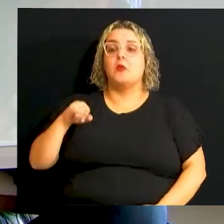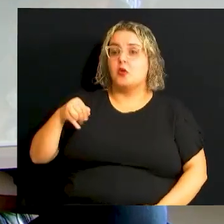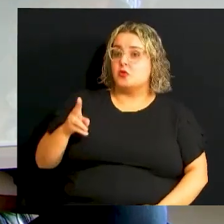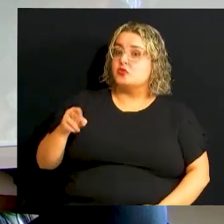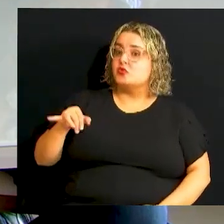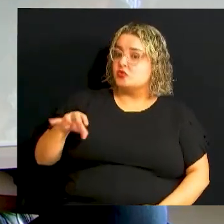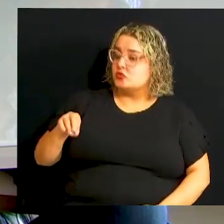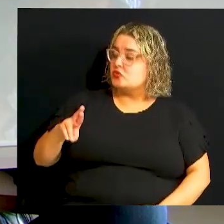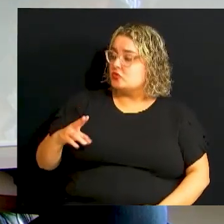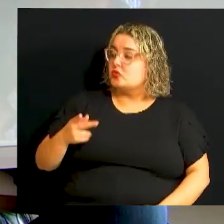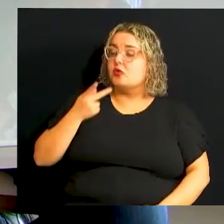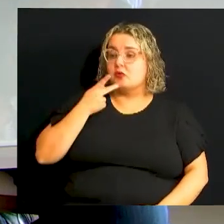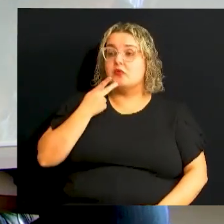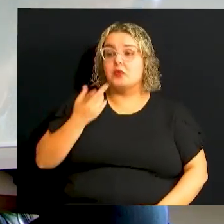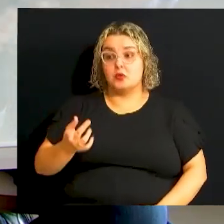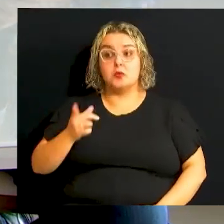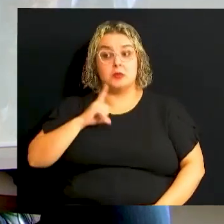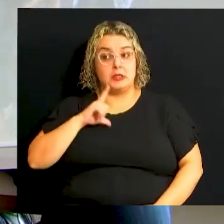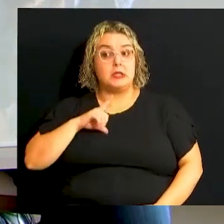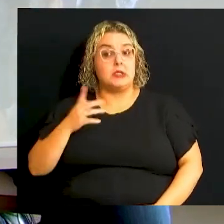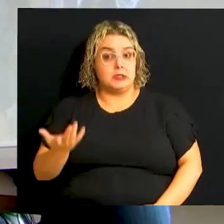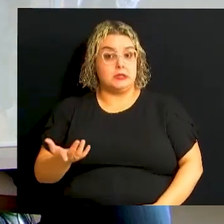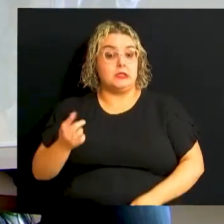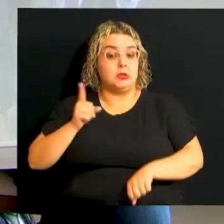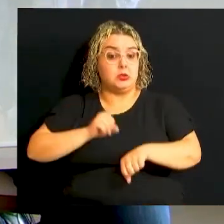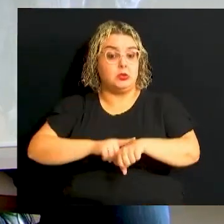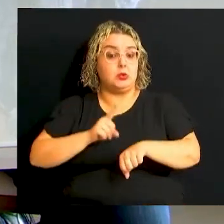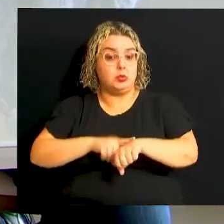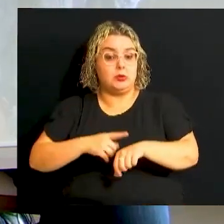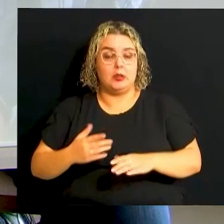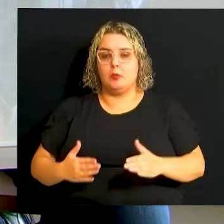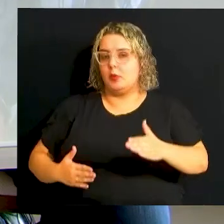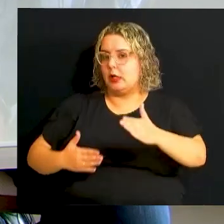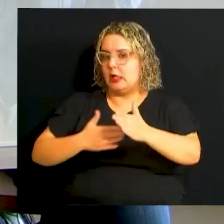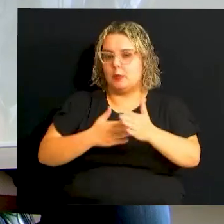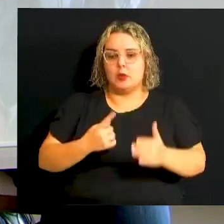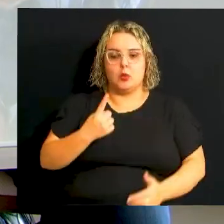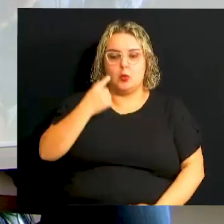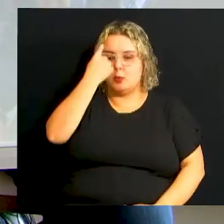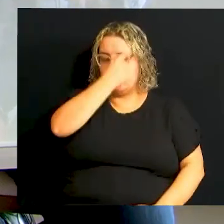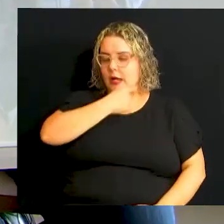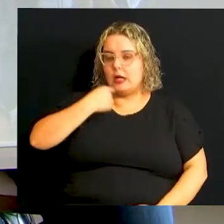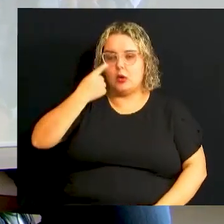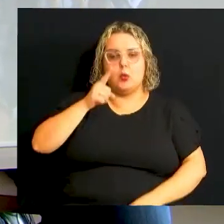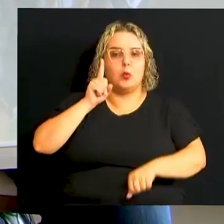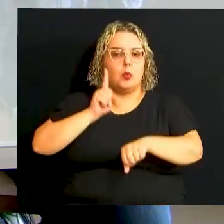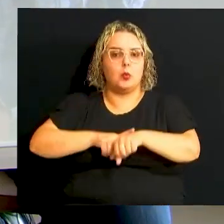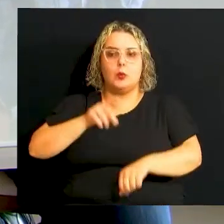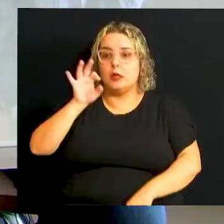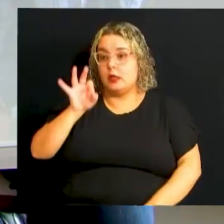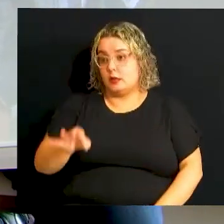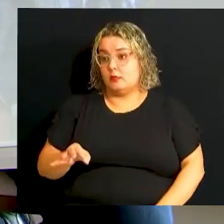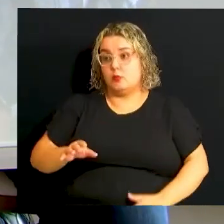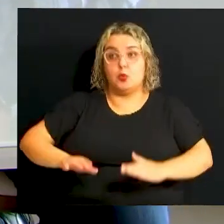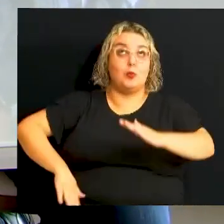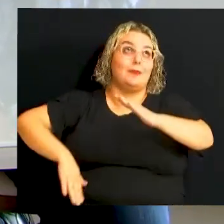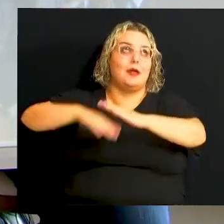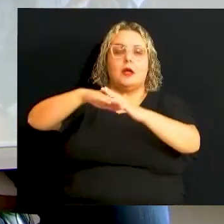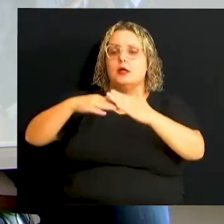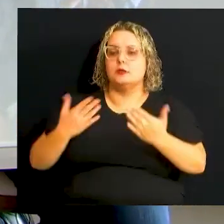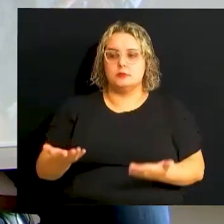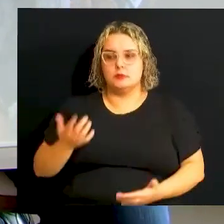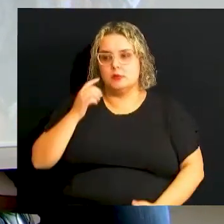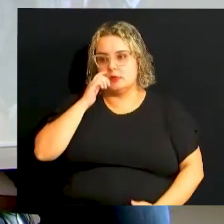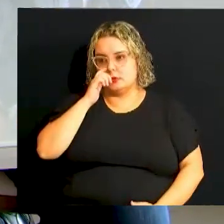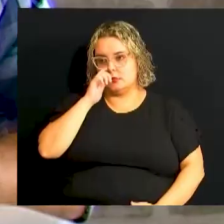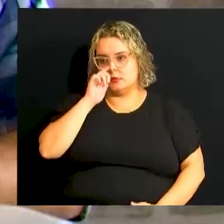que você trouxe, né, Júnior? Que tem essa questão do tempo limite, né? 1 hora seria o tempo